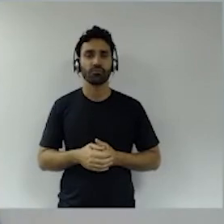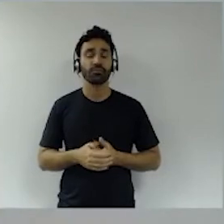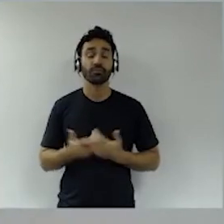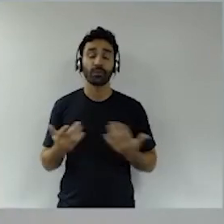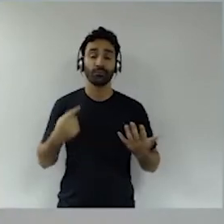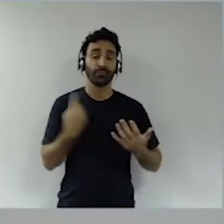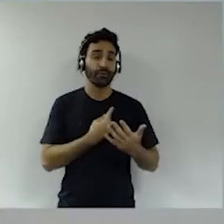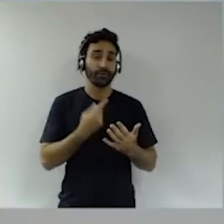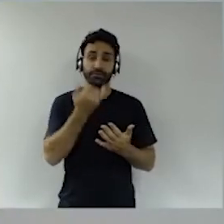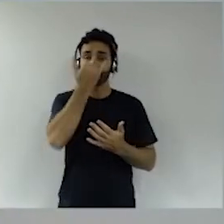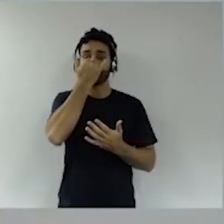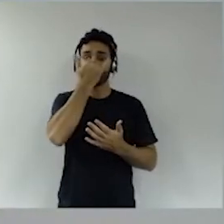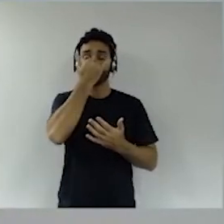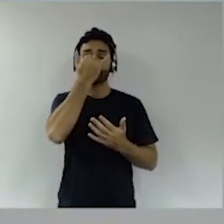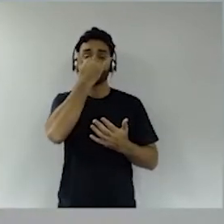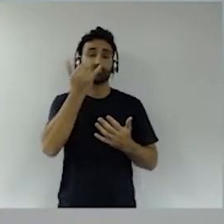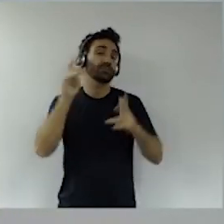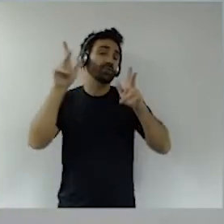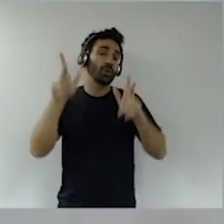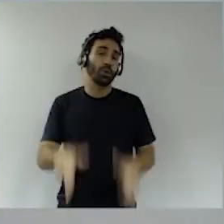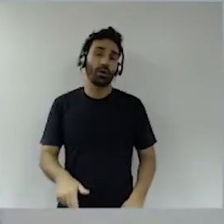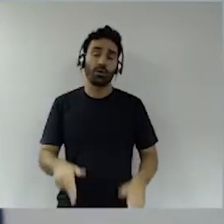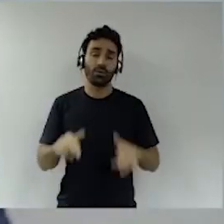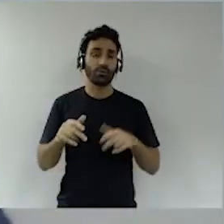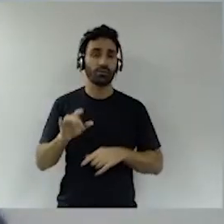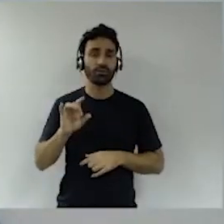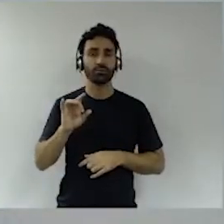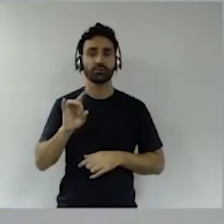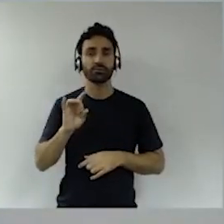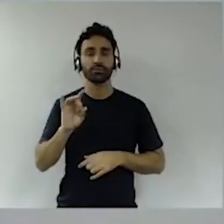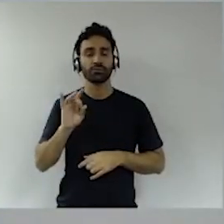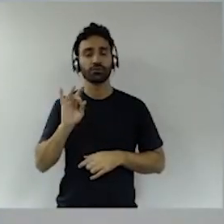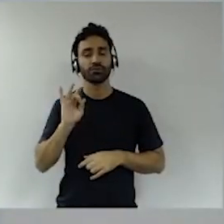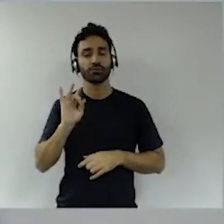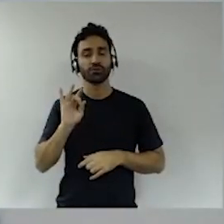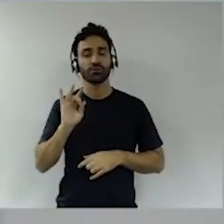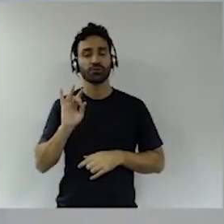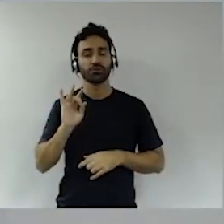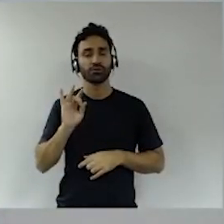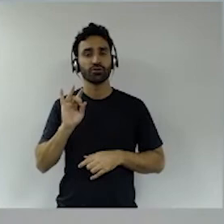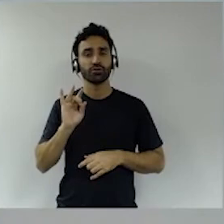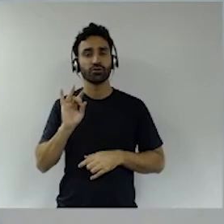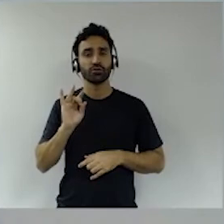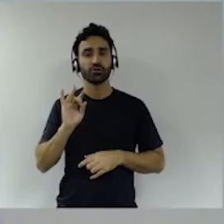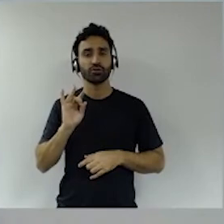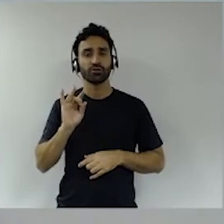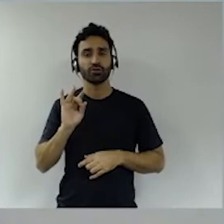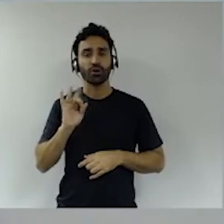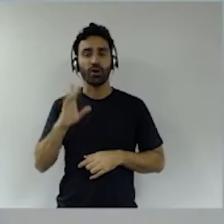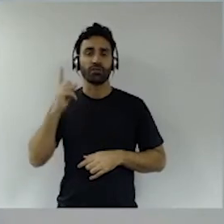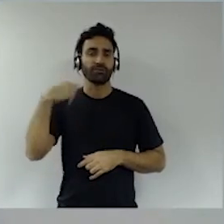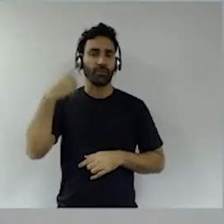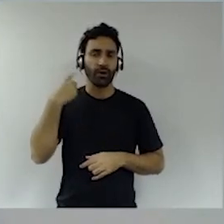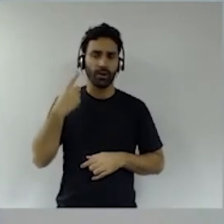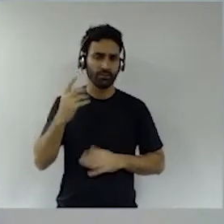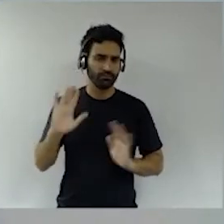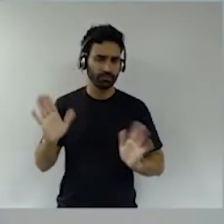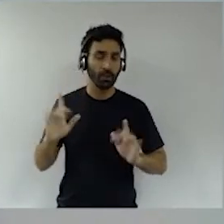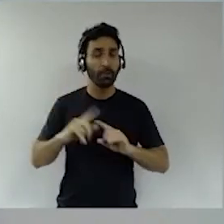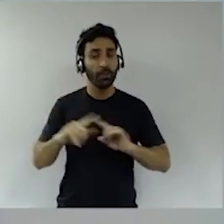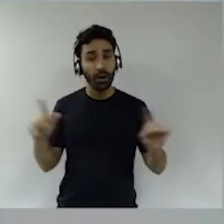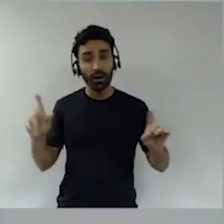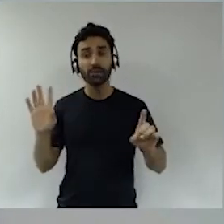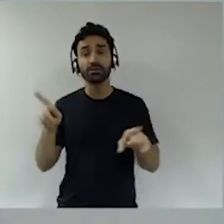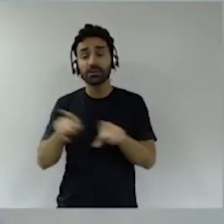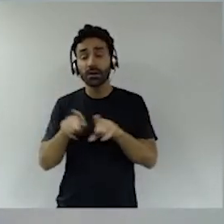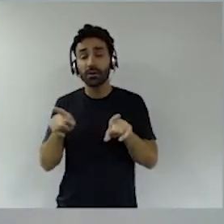como colocou o Inácio, é preciso a gente se penitenciar não somente com relação aos nossos advogados, mas nos penitenciar